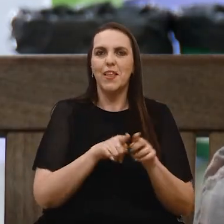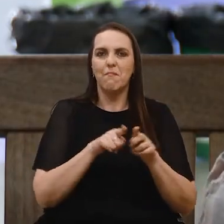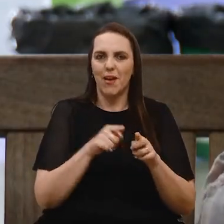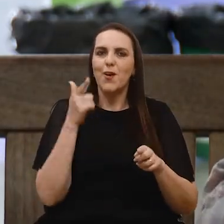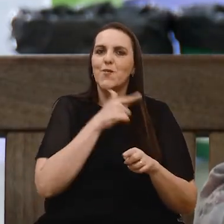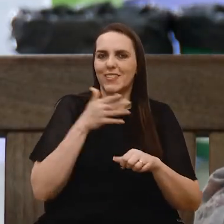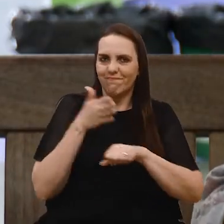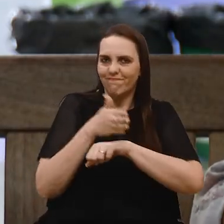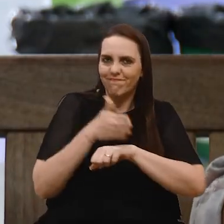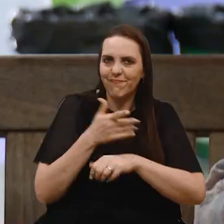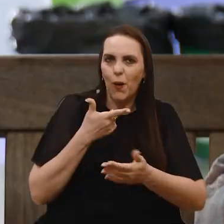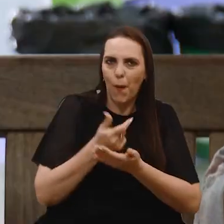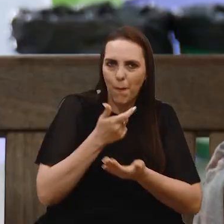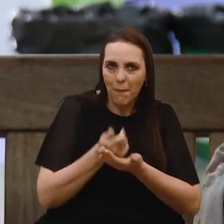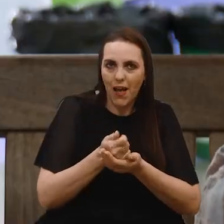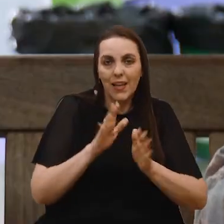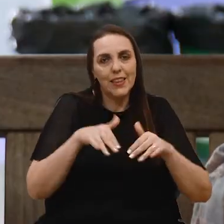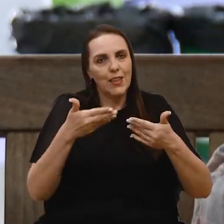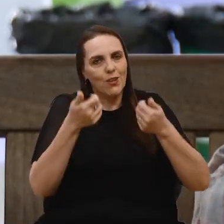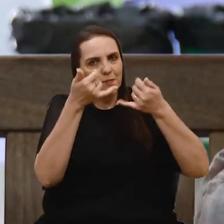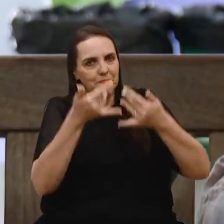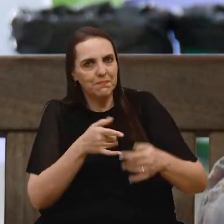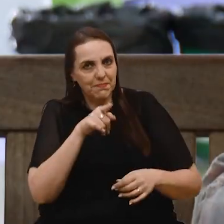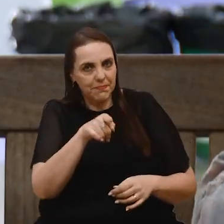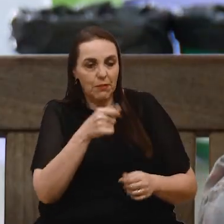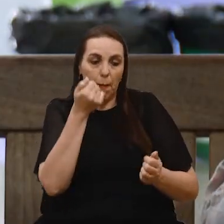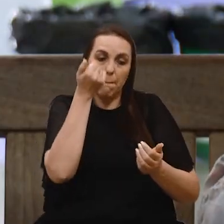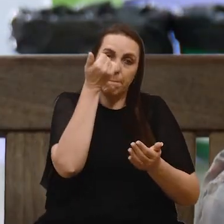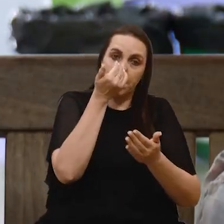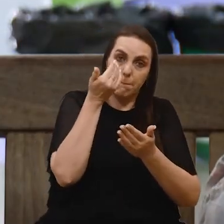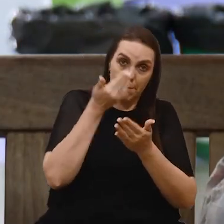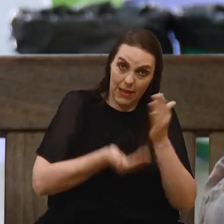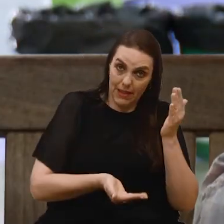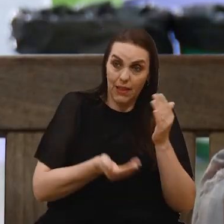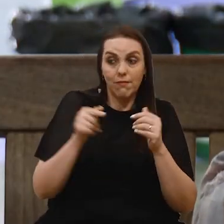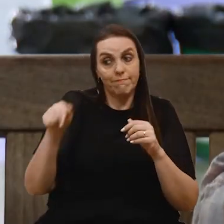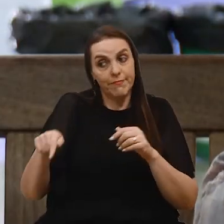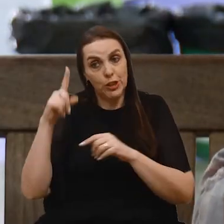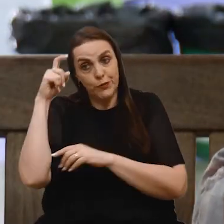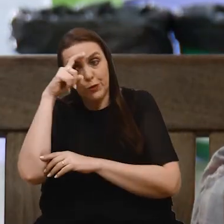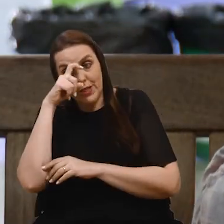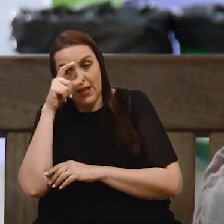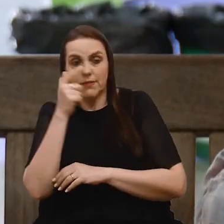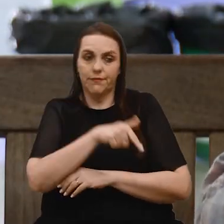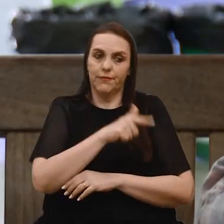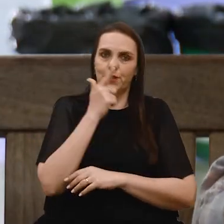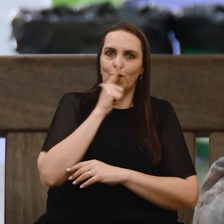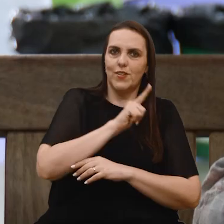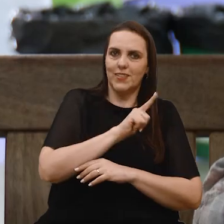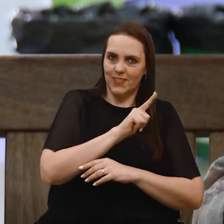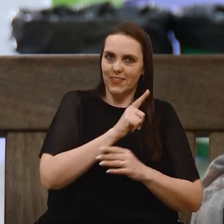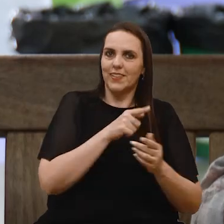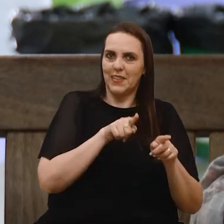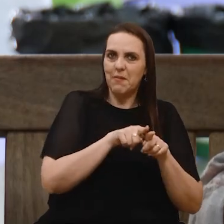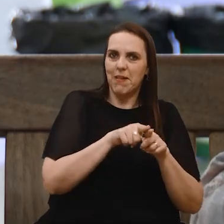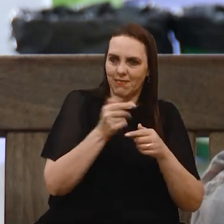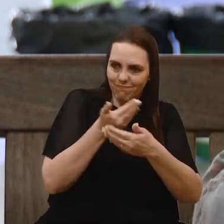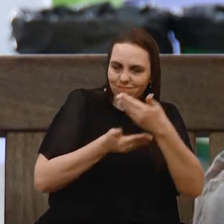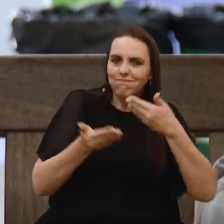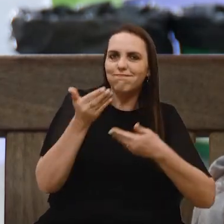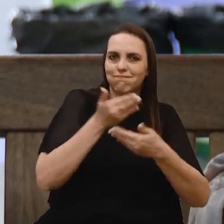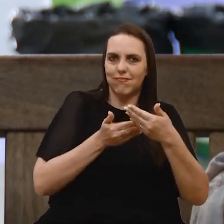mais acessíveis. Então, é como eu te disse, tu tem perdas e tu tem ganhos. Acho que se a gente